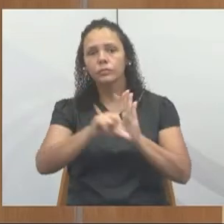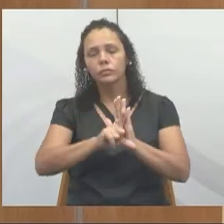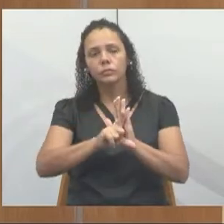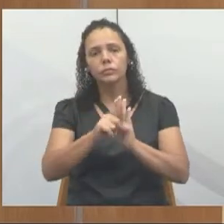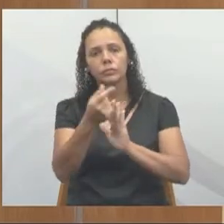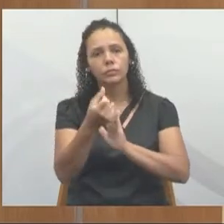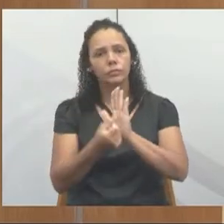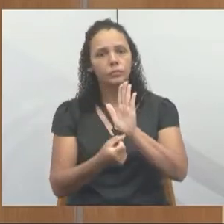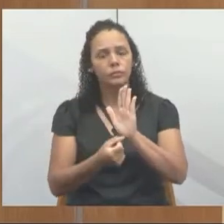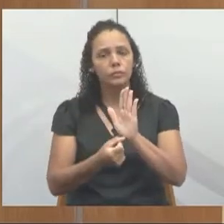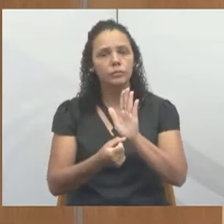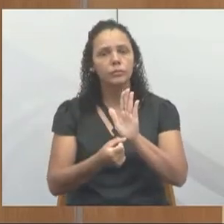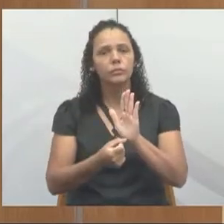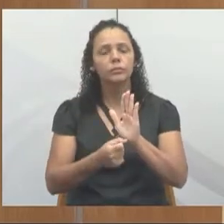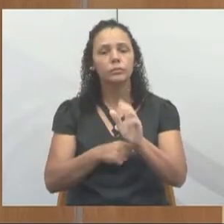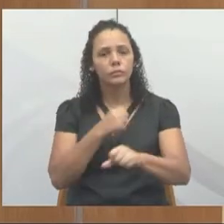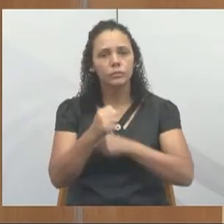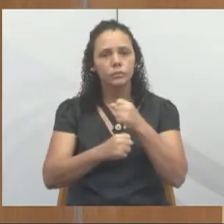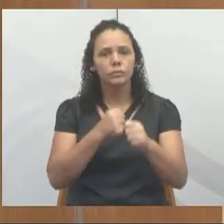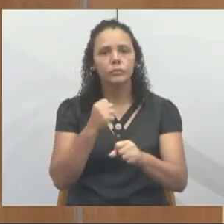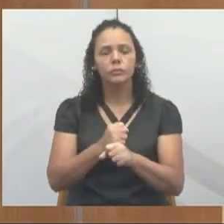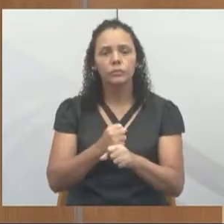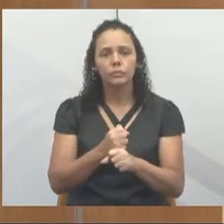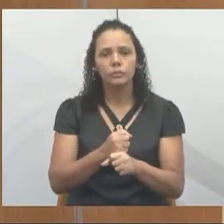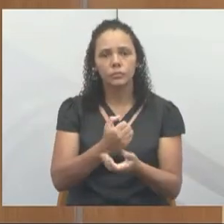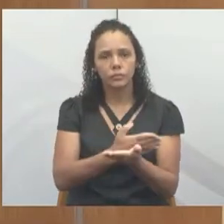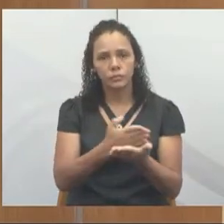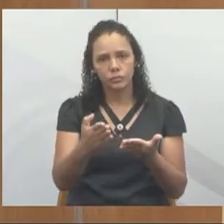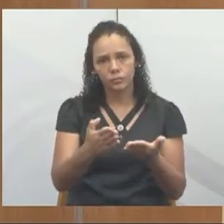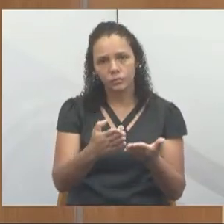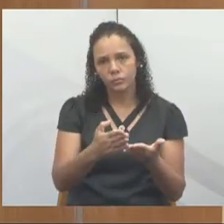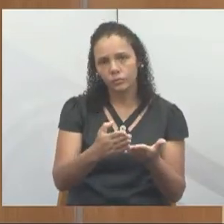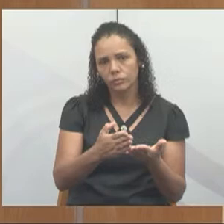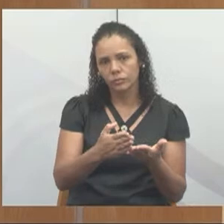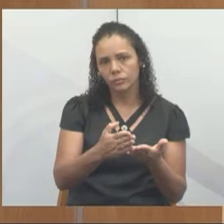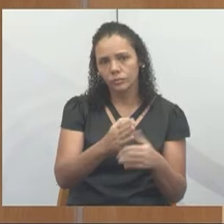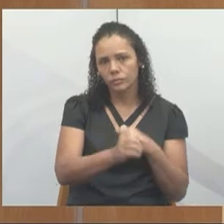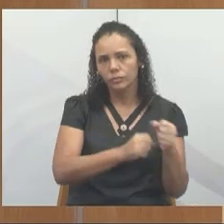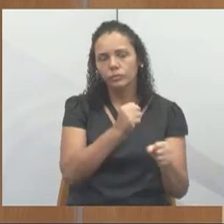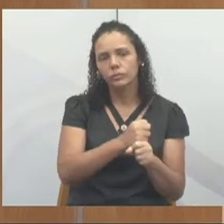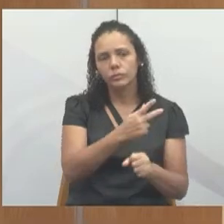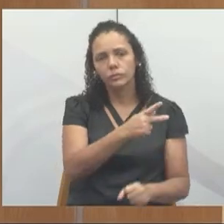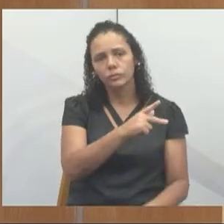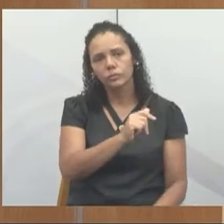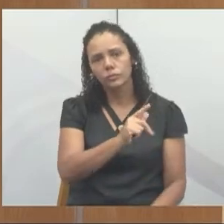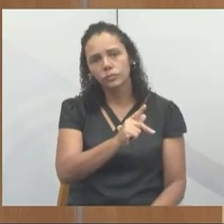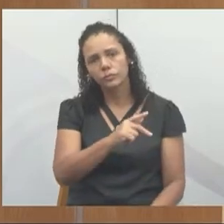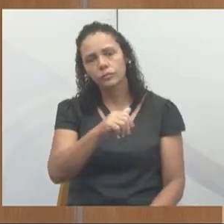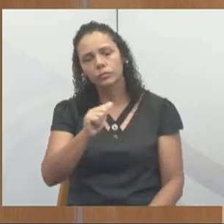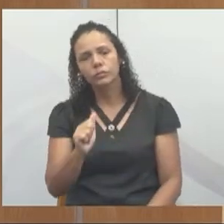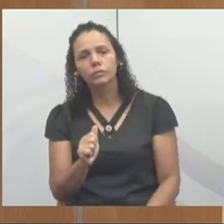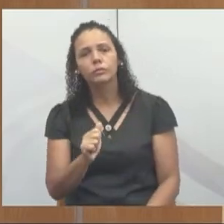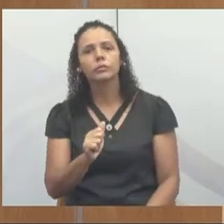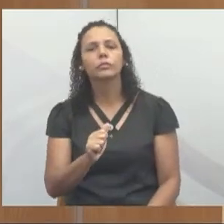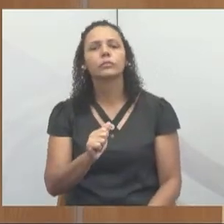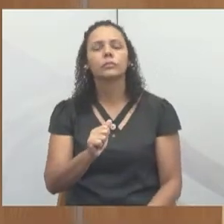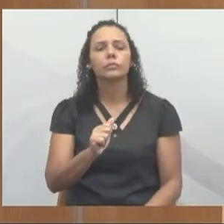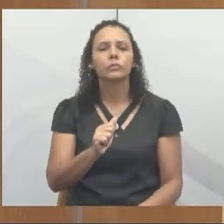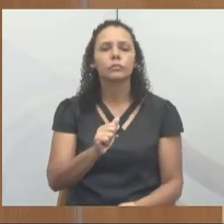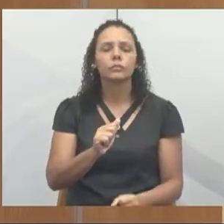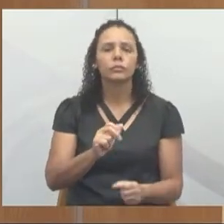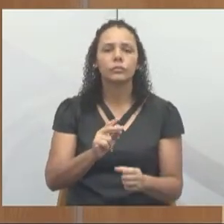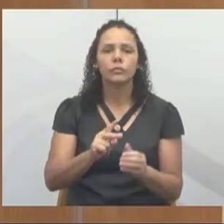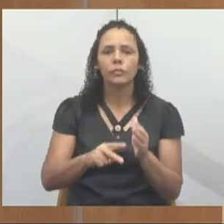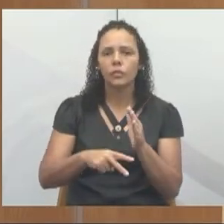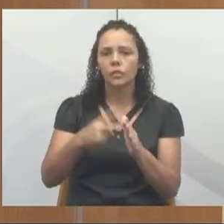Então, no primeiro ano de gestão, normalmente a gente faz o PPA e ele entra para valer no segundo